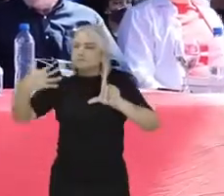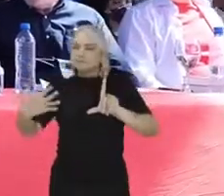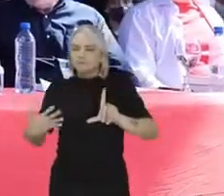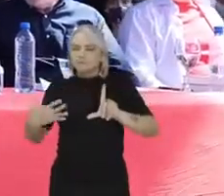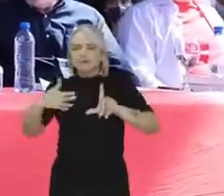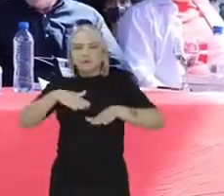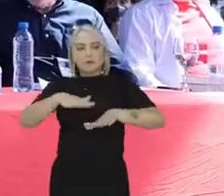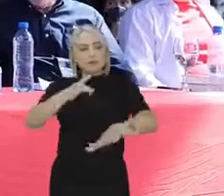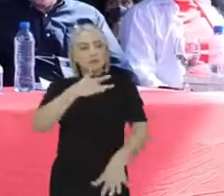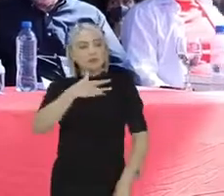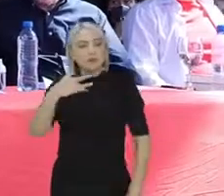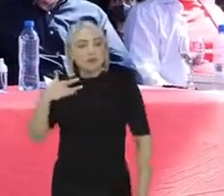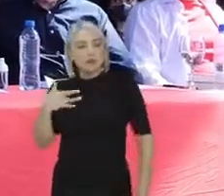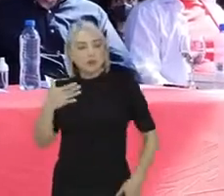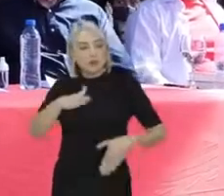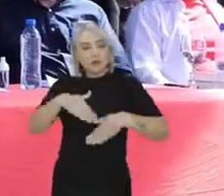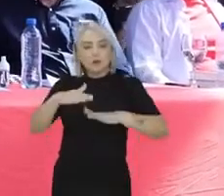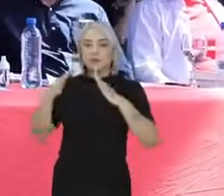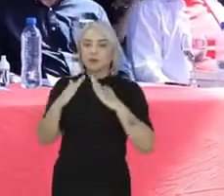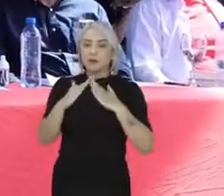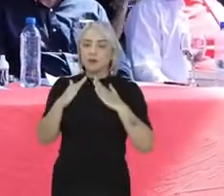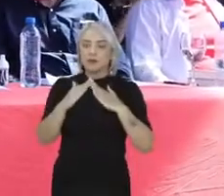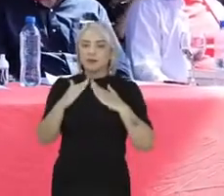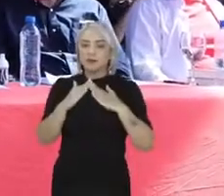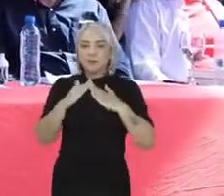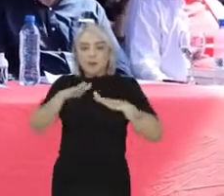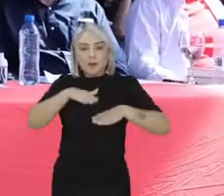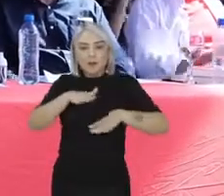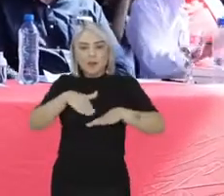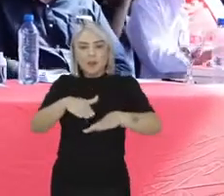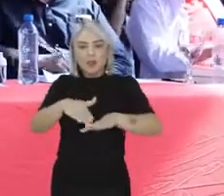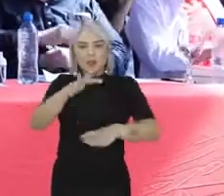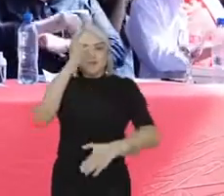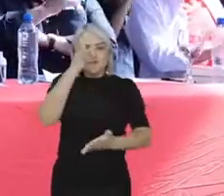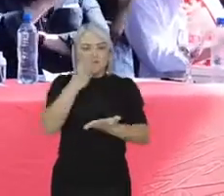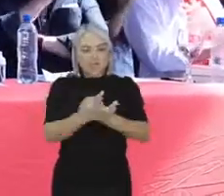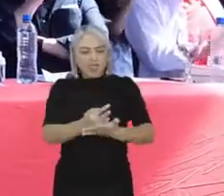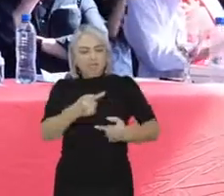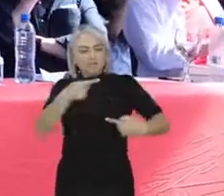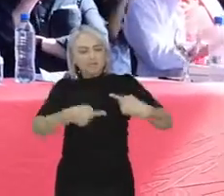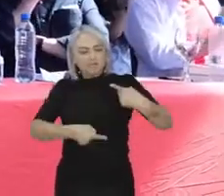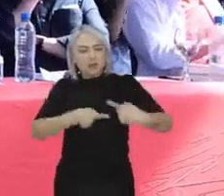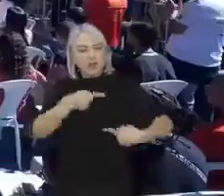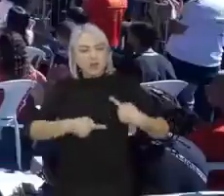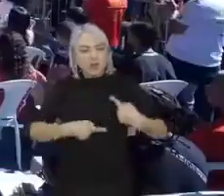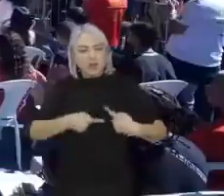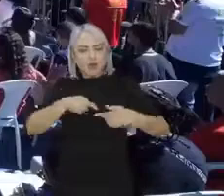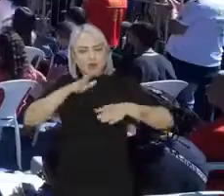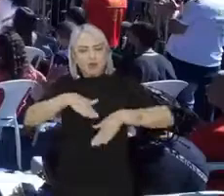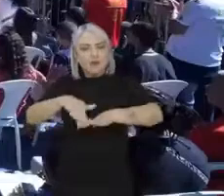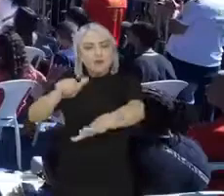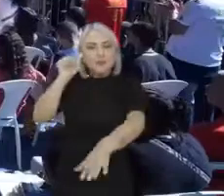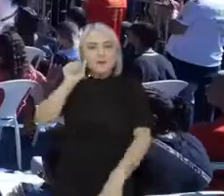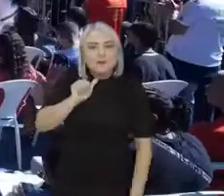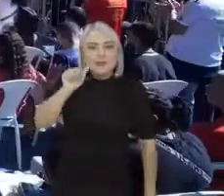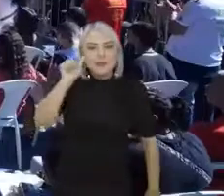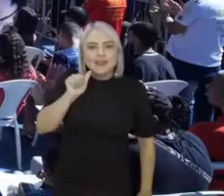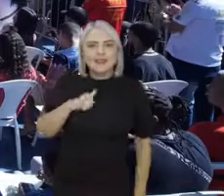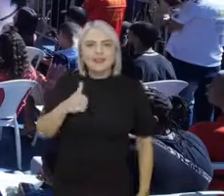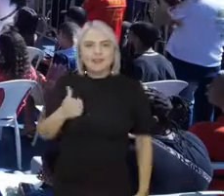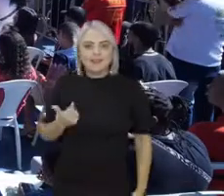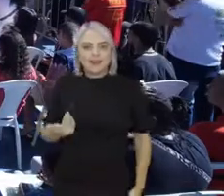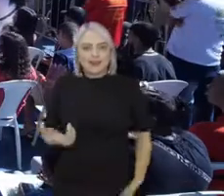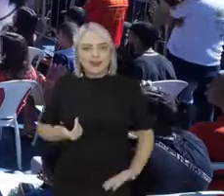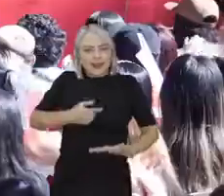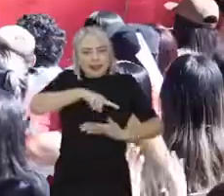movimento de moradia, movimento fé e política, movimento de mulheres. São movimentos